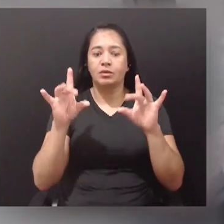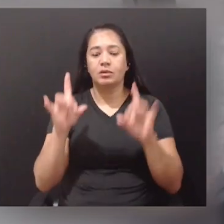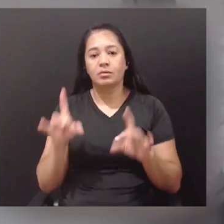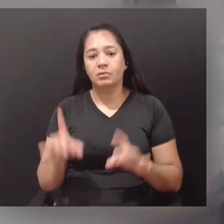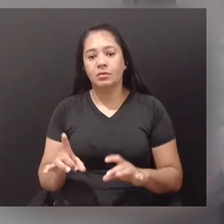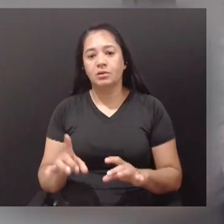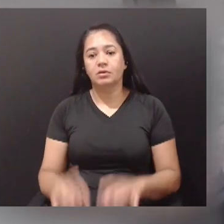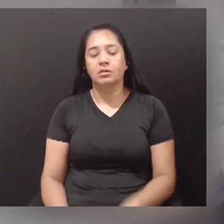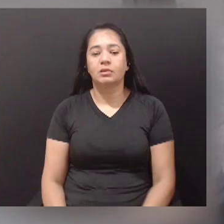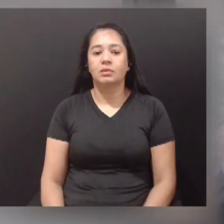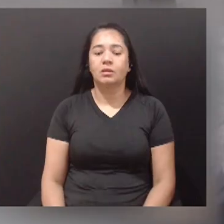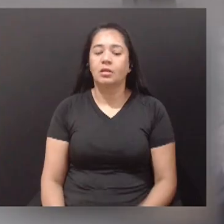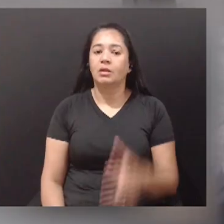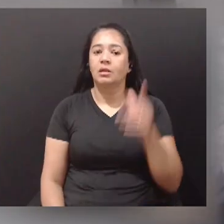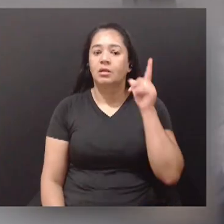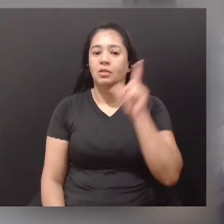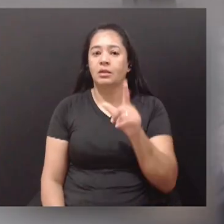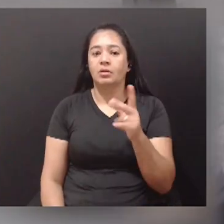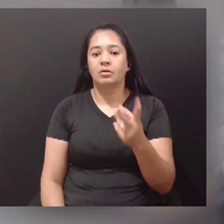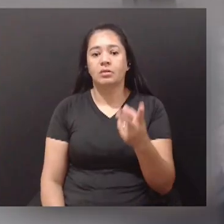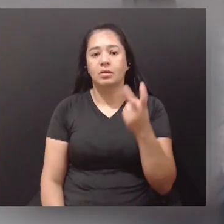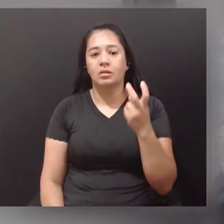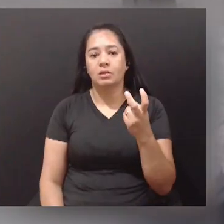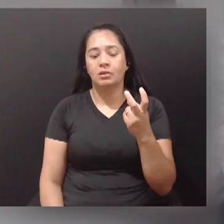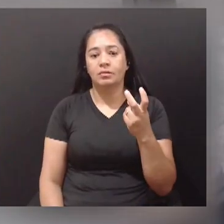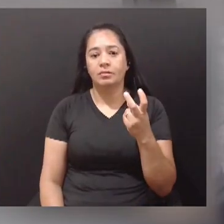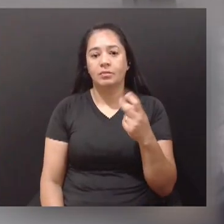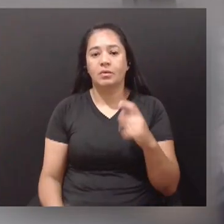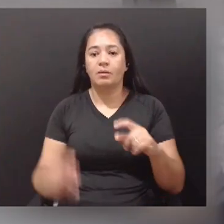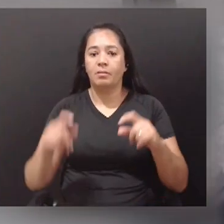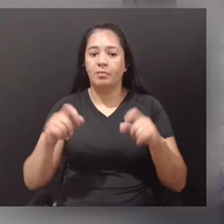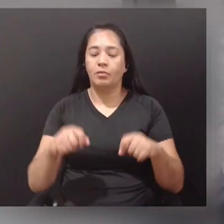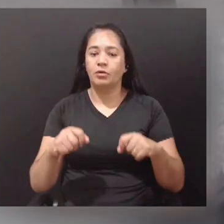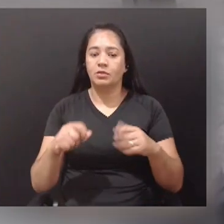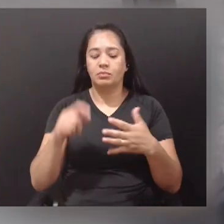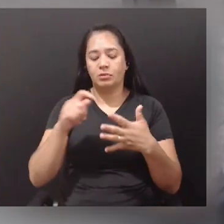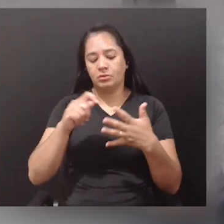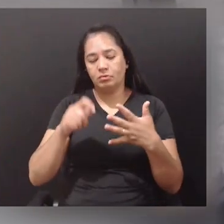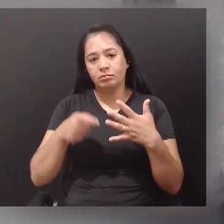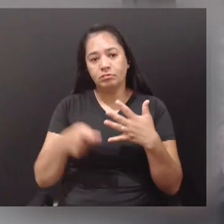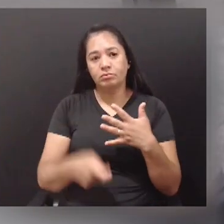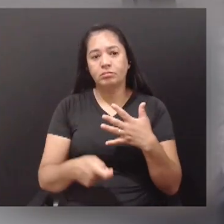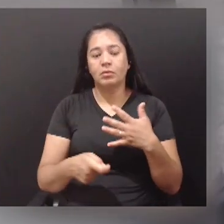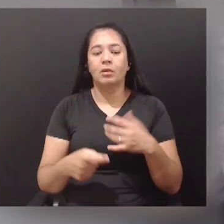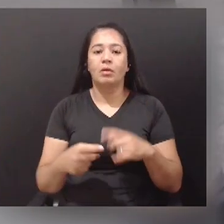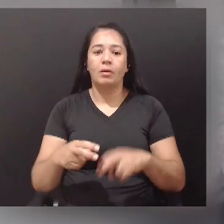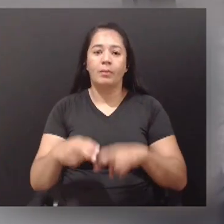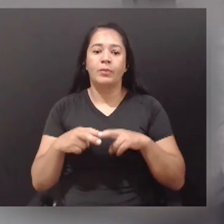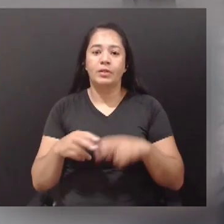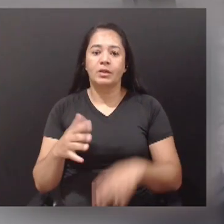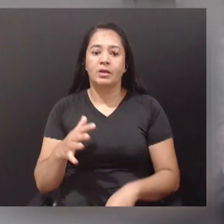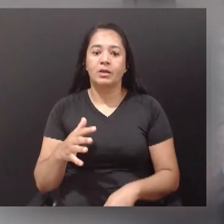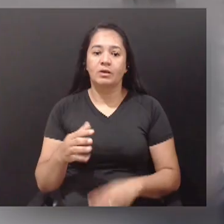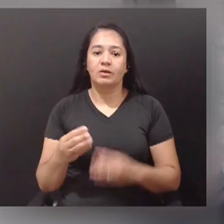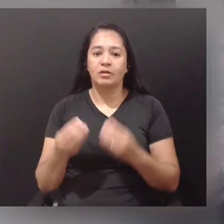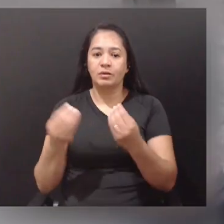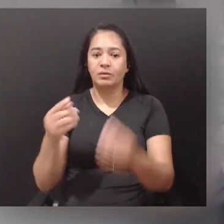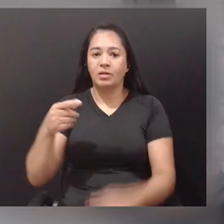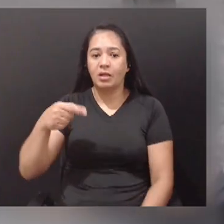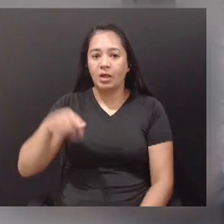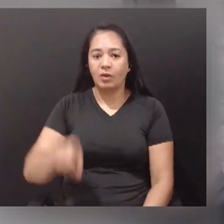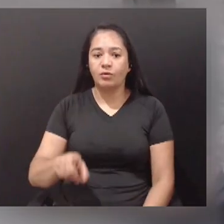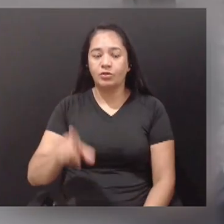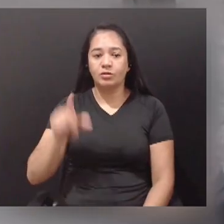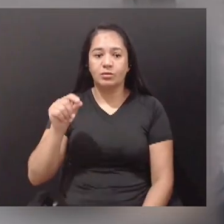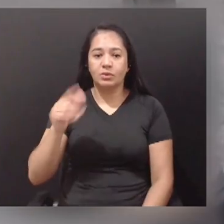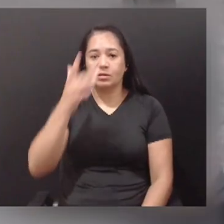não conseguem enxergar, né, a possibilidade de benefício. Por isso que muitas vezes ela é oferecida como a última opção para as